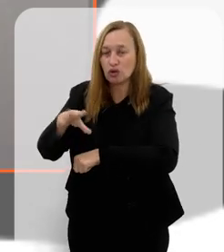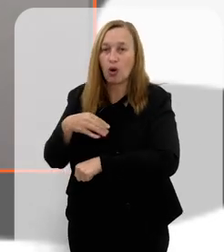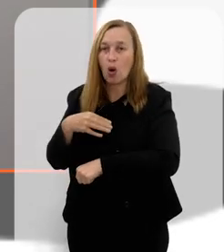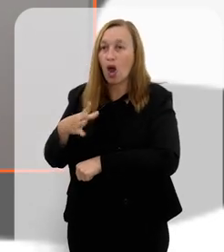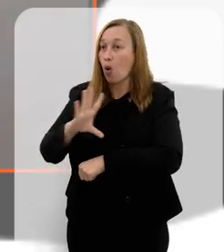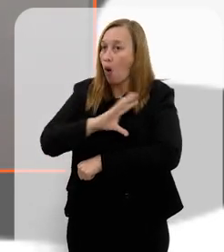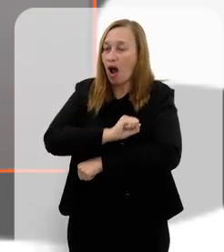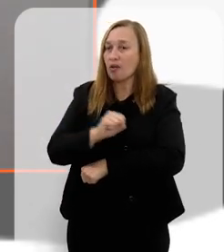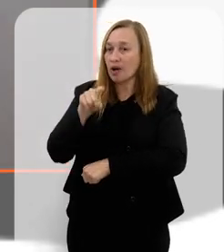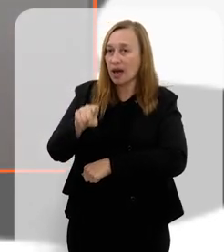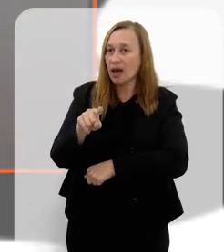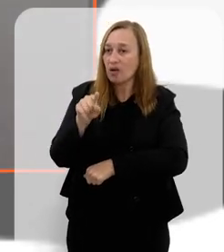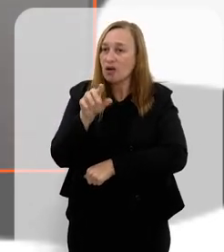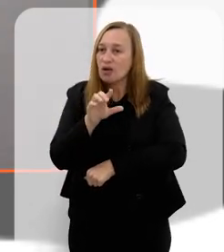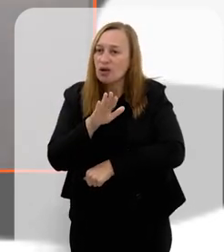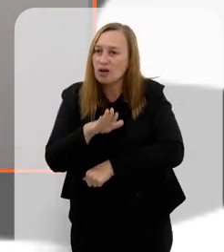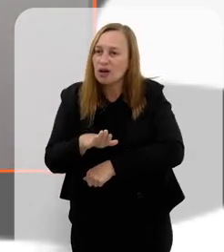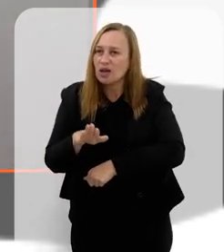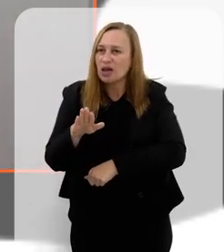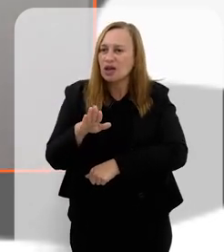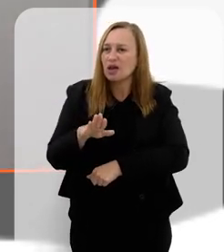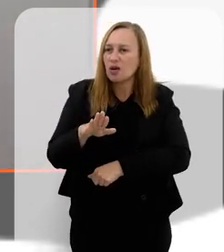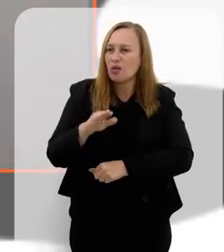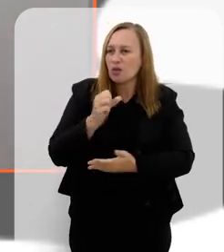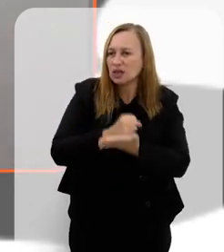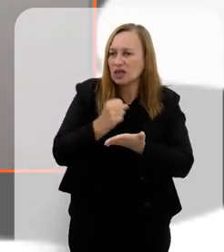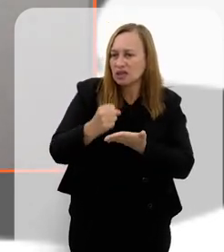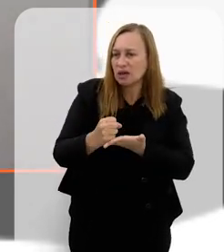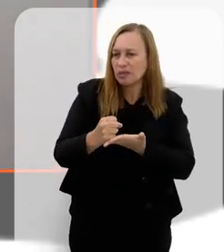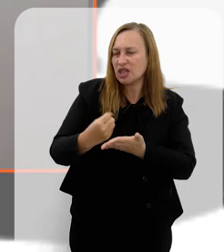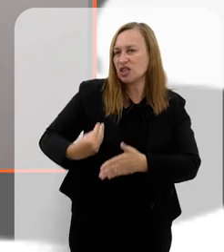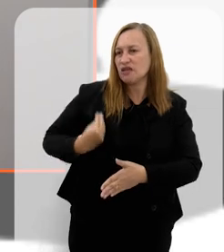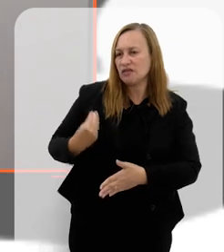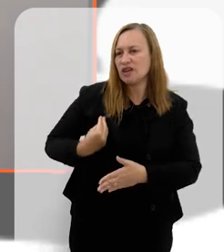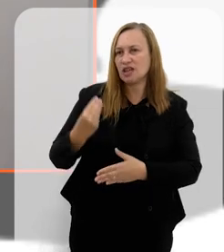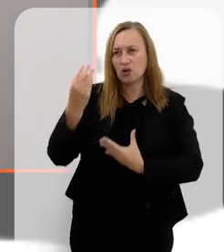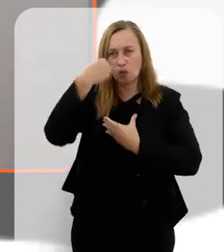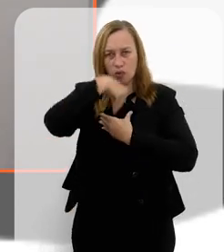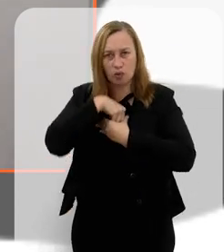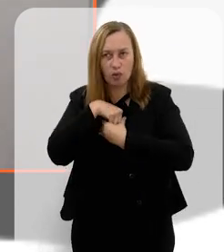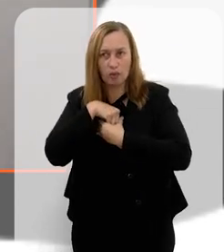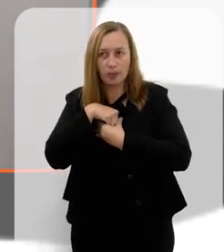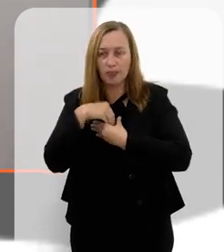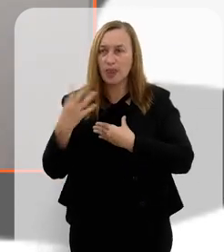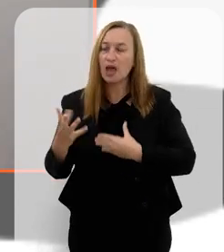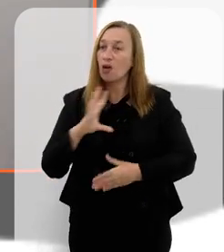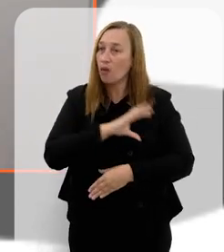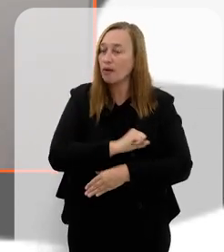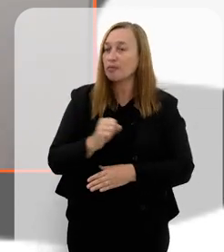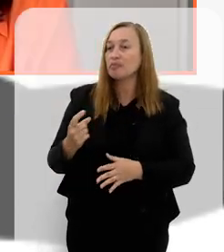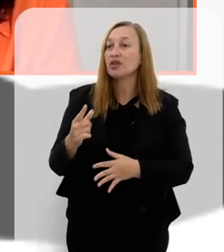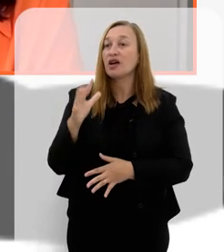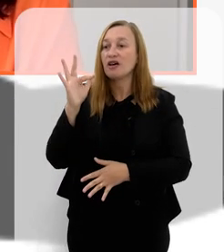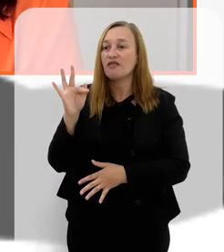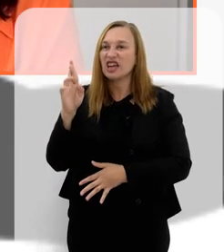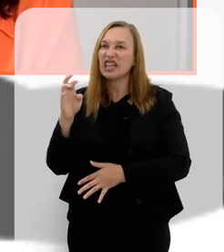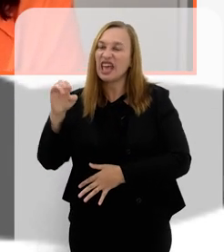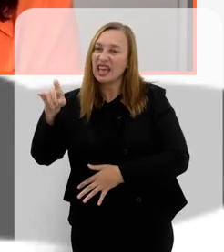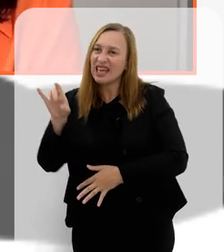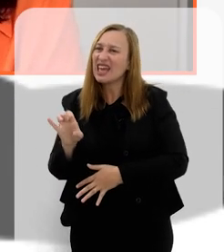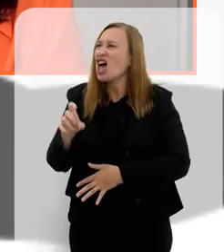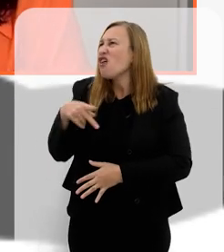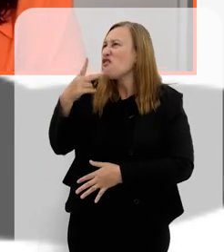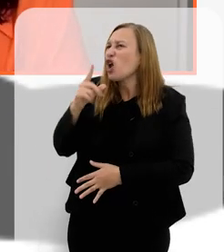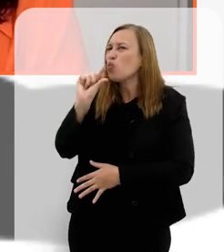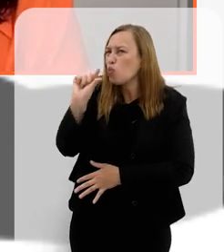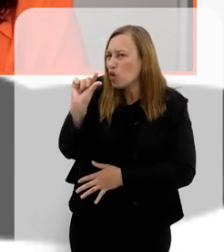indico muito, é meu preferido, que é um pequeno tratado de vida interior. É uma joia. O